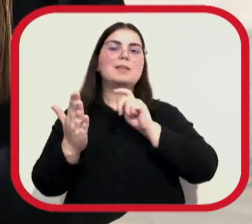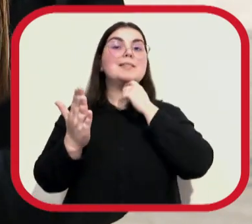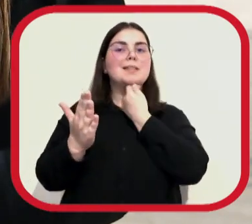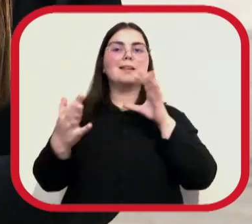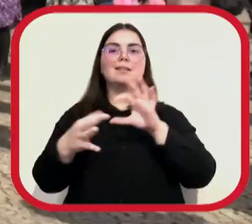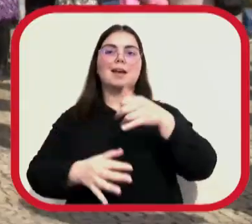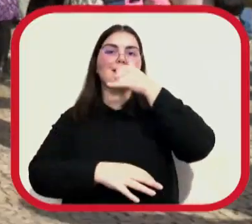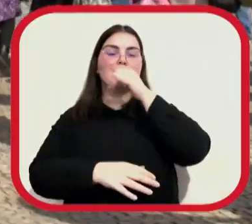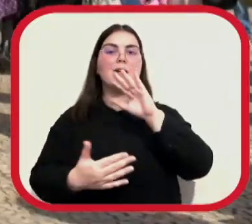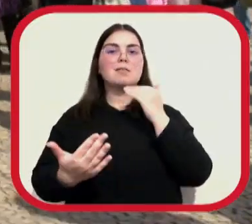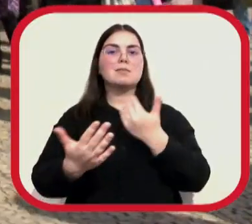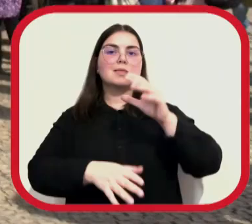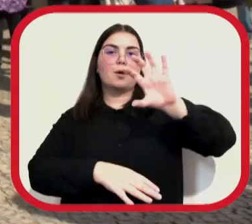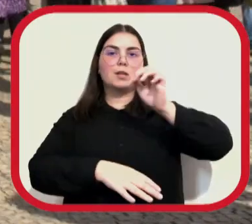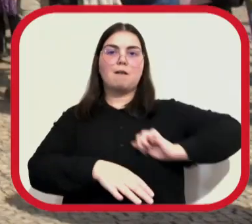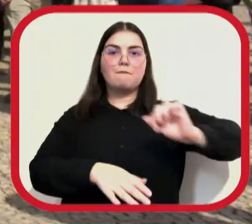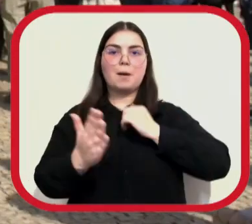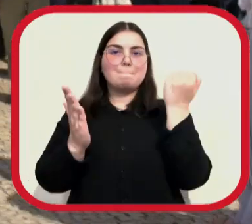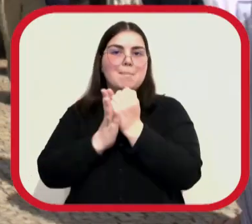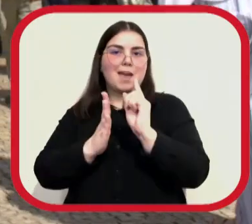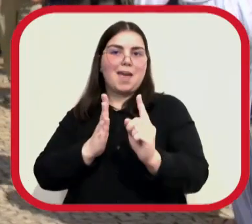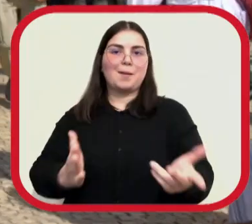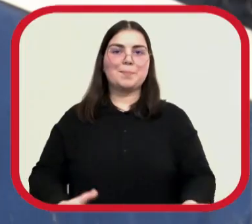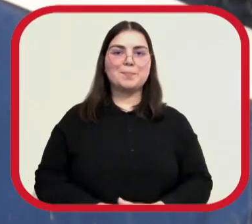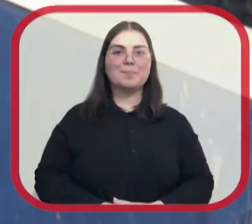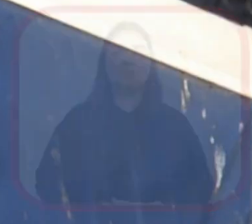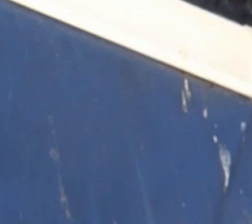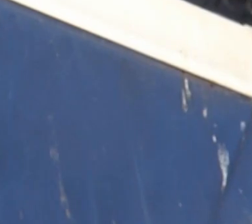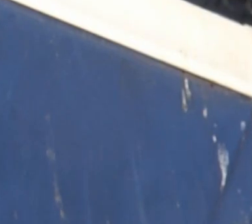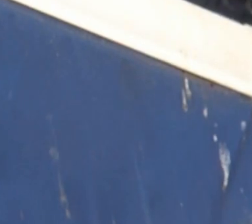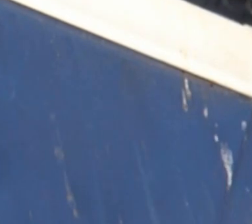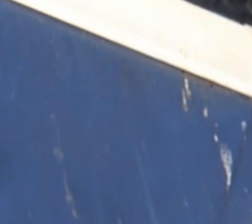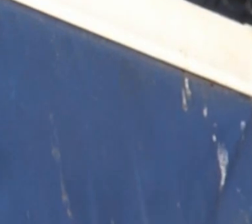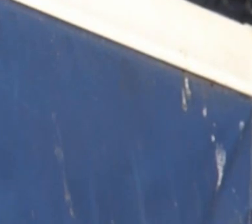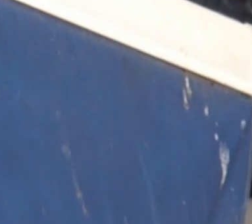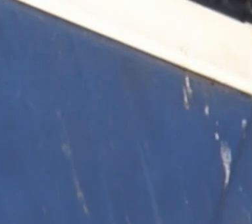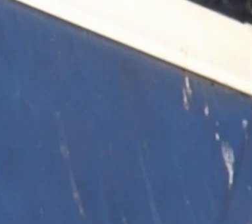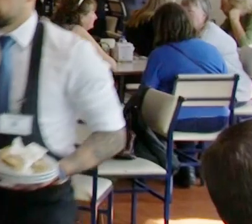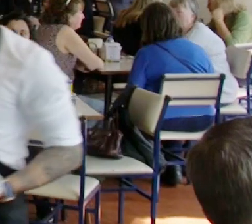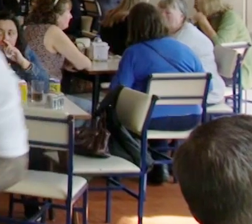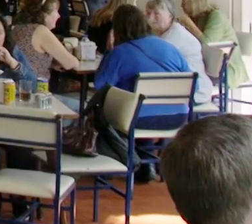dos pastéis de Belém, que são hoje um autêntico símbolo gastronómico do nosso país.